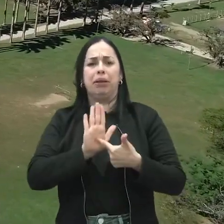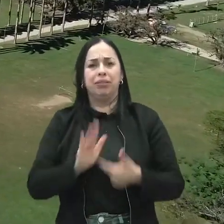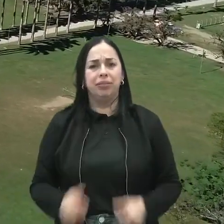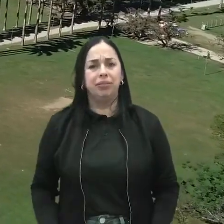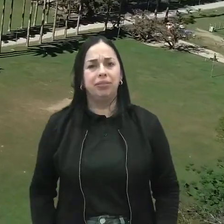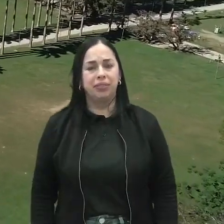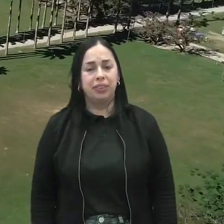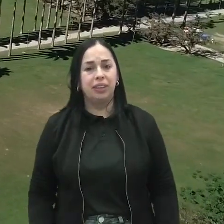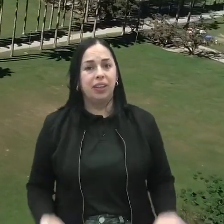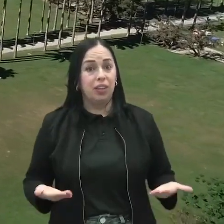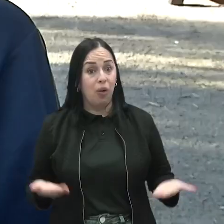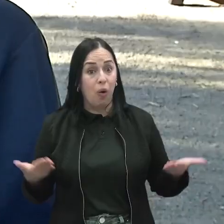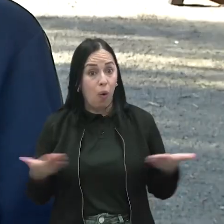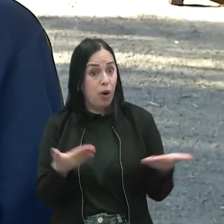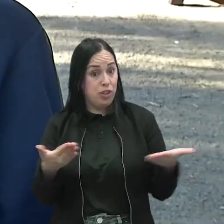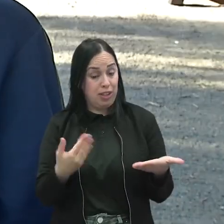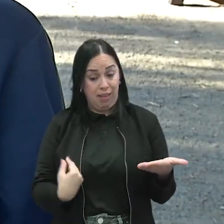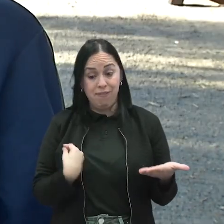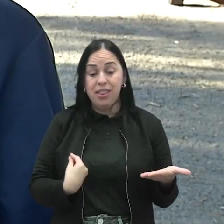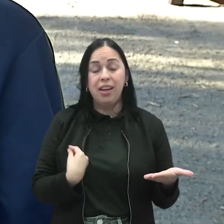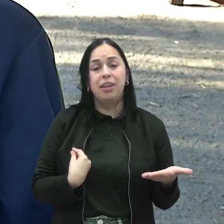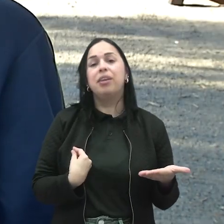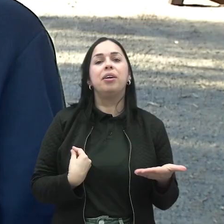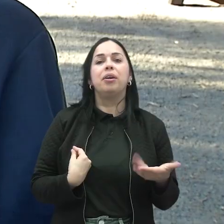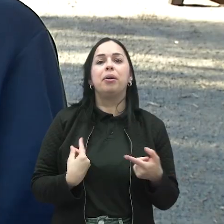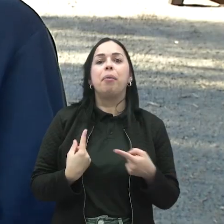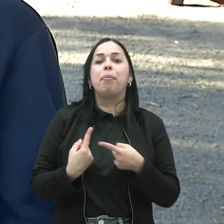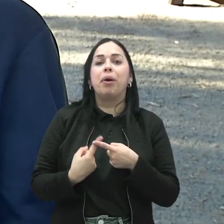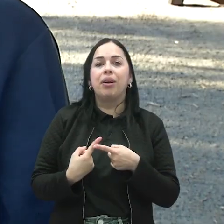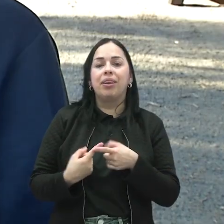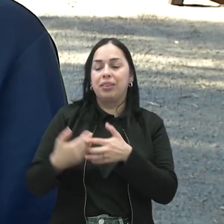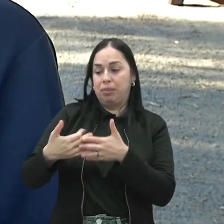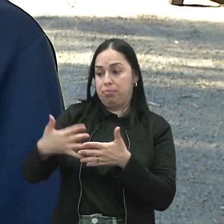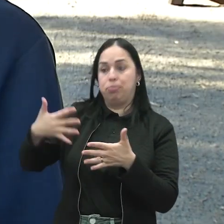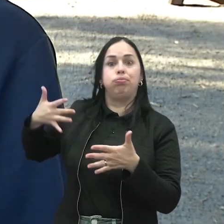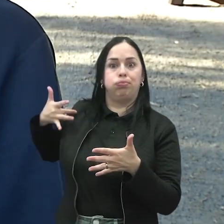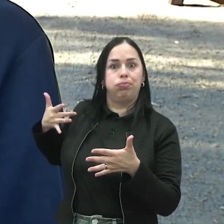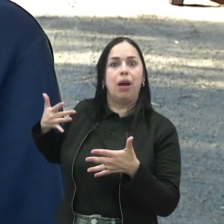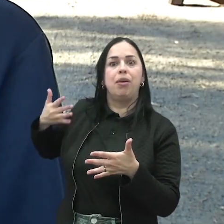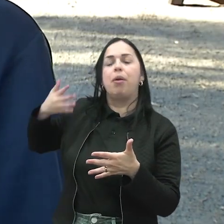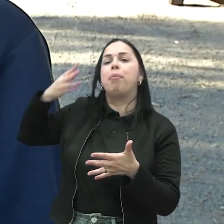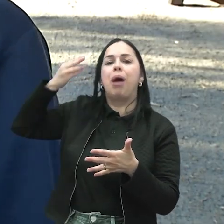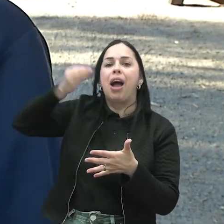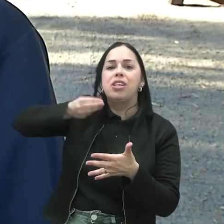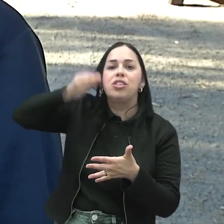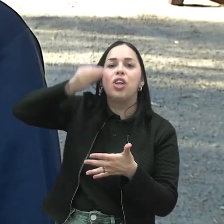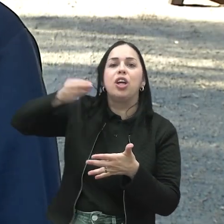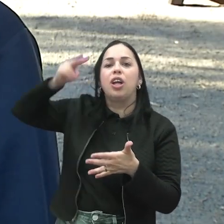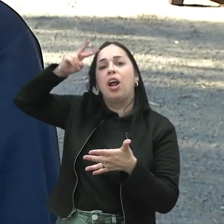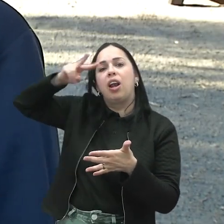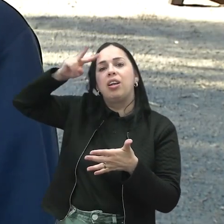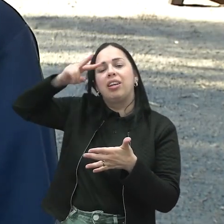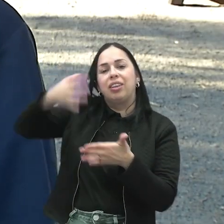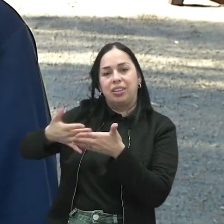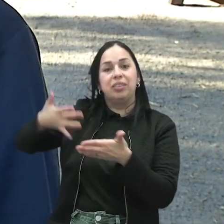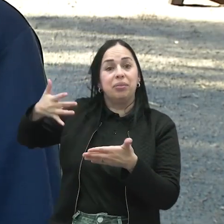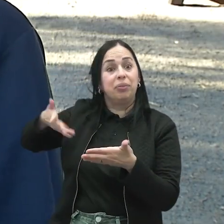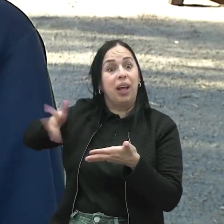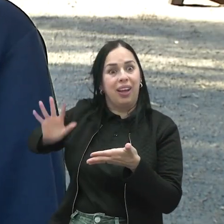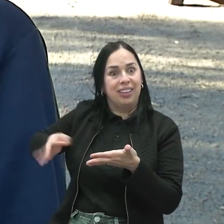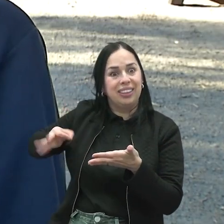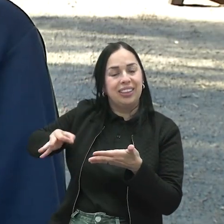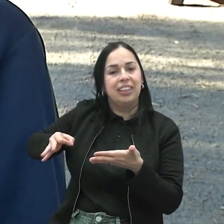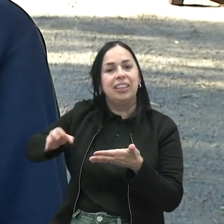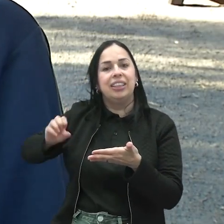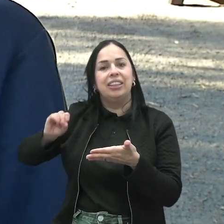identidade e pertencimento. A gente está aqui hoje, só que existe todo um passado, existe toda uma história que